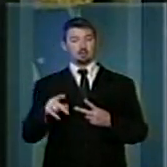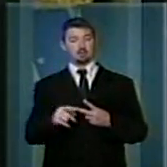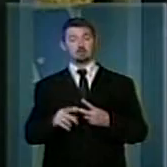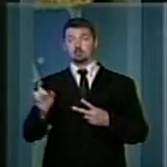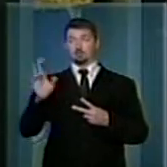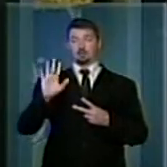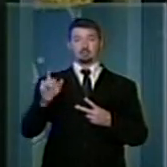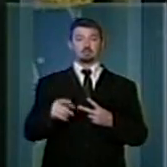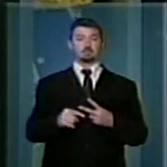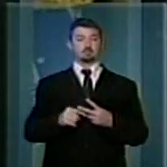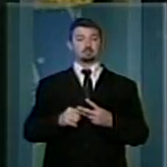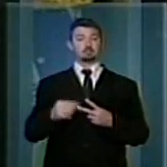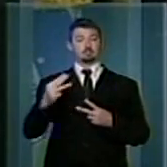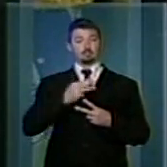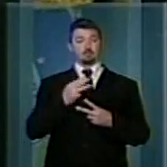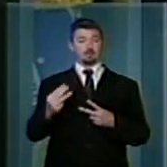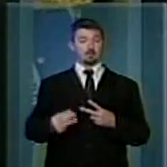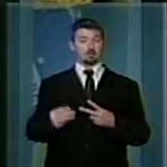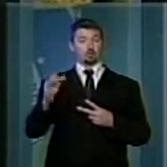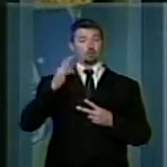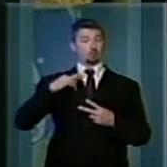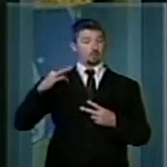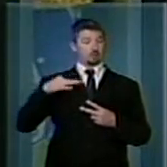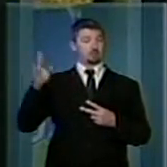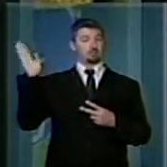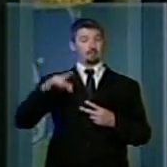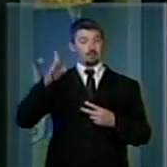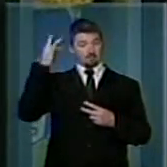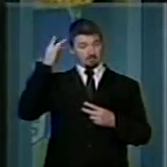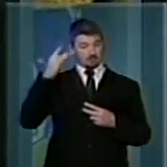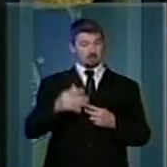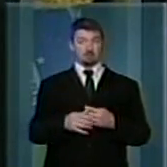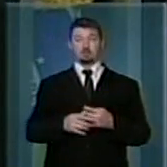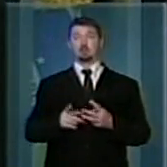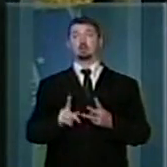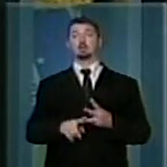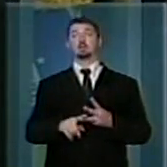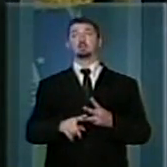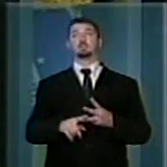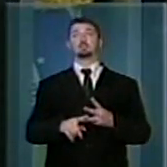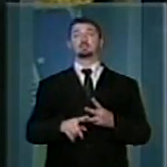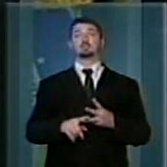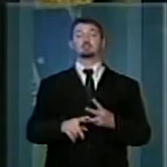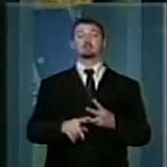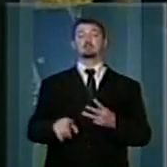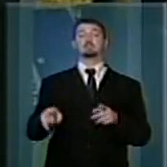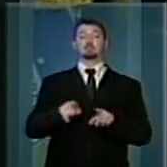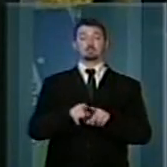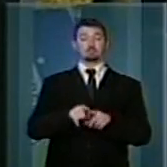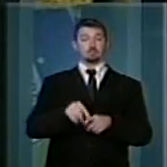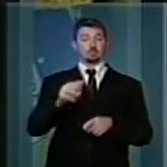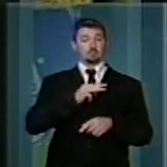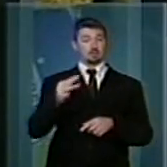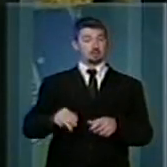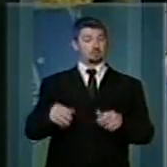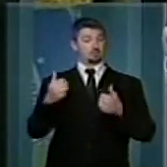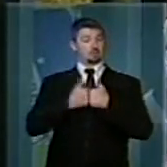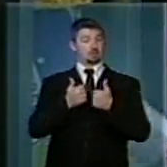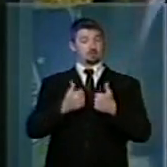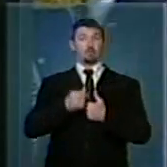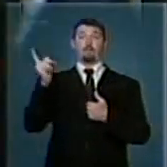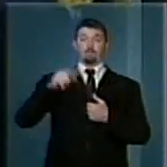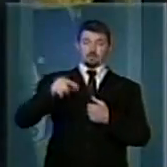concluir, presidente, o ministro do Turismo virá amanhã, veio e virá também o ministro do Transporte,